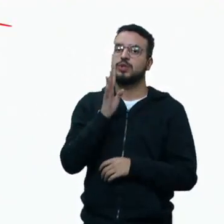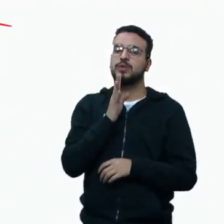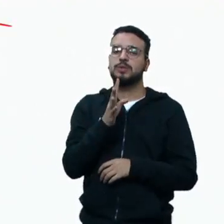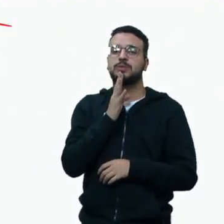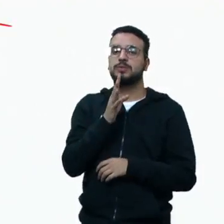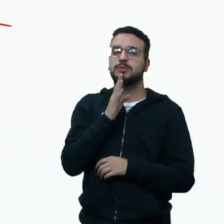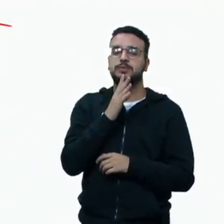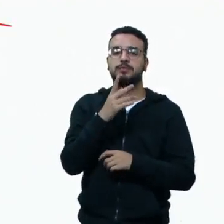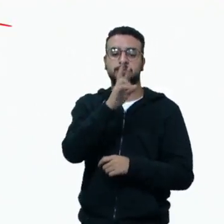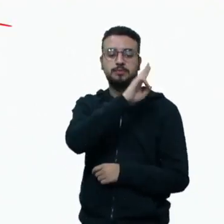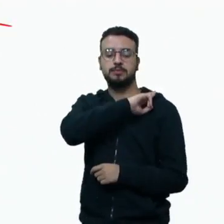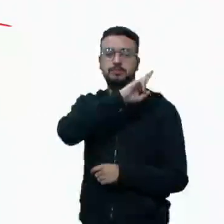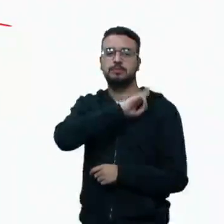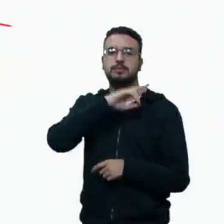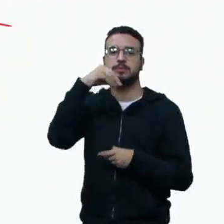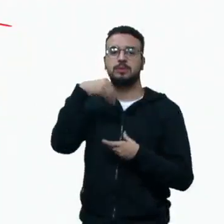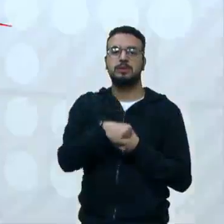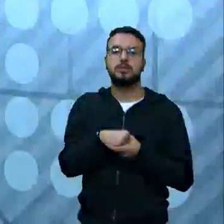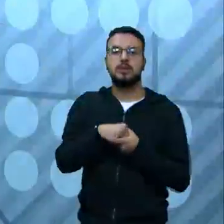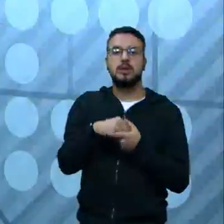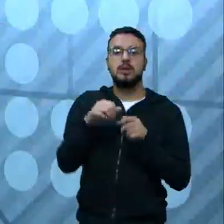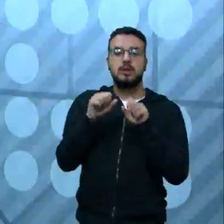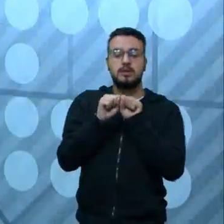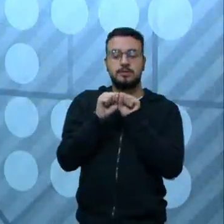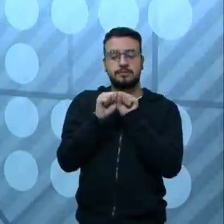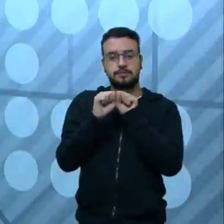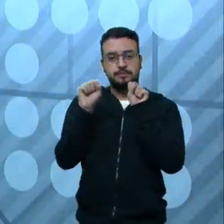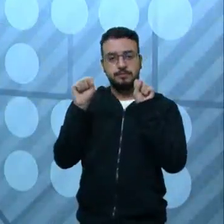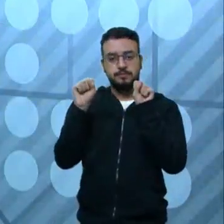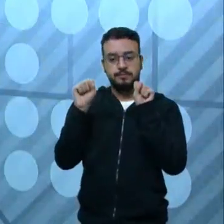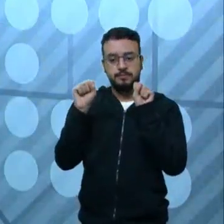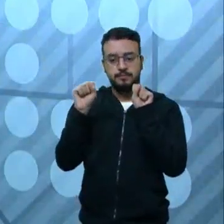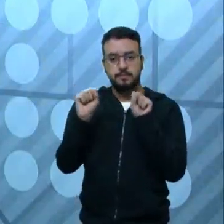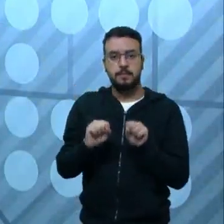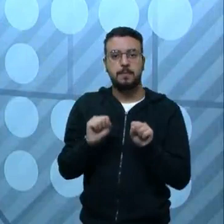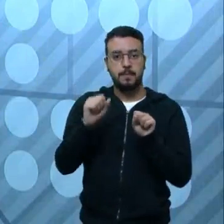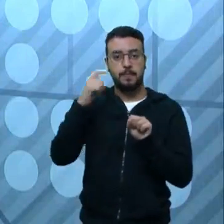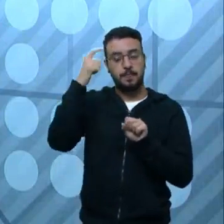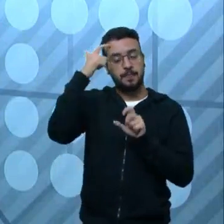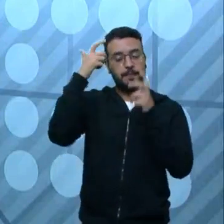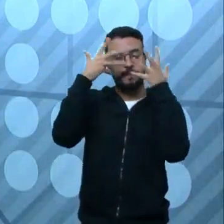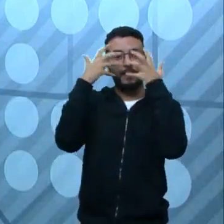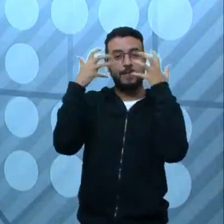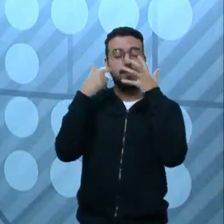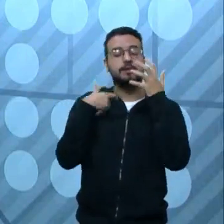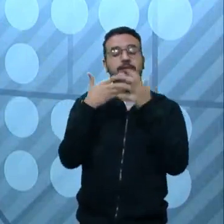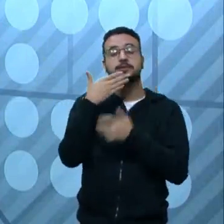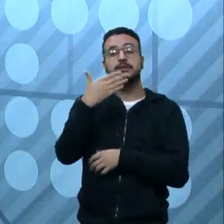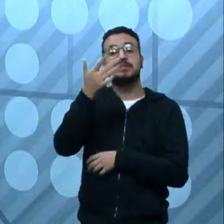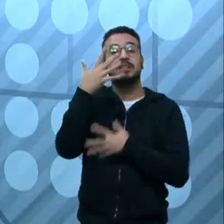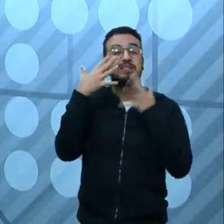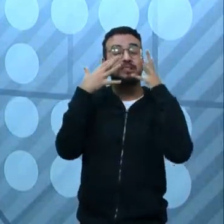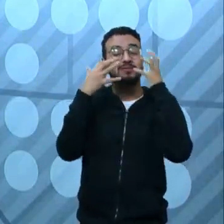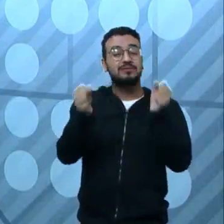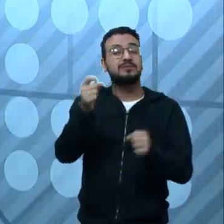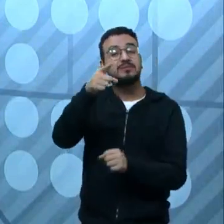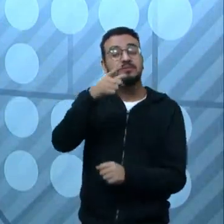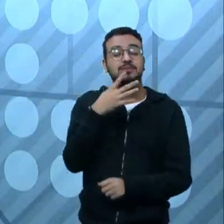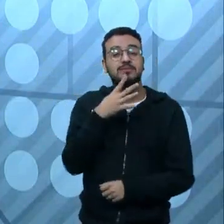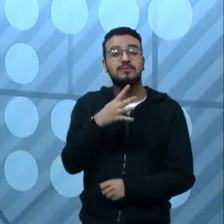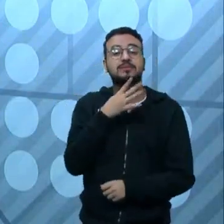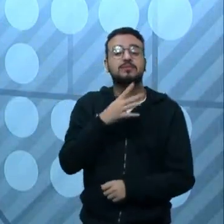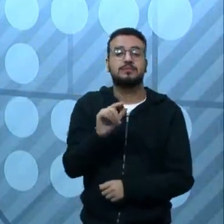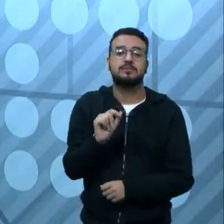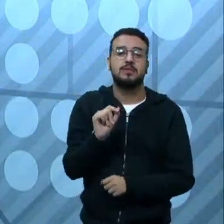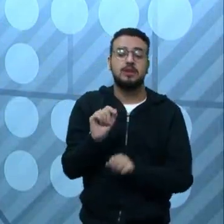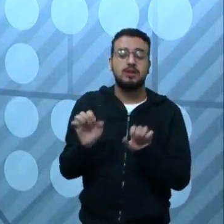que estão presentes no sistema nervoso, eu peço muita atenção para que você conheça agora as estruturas em si. Então,